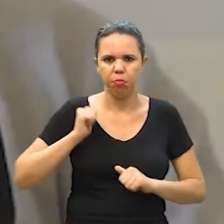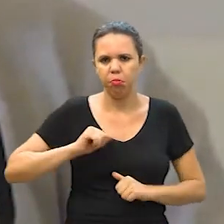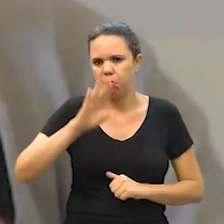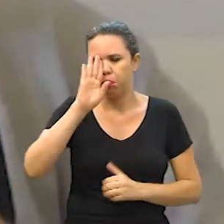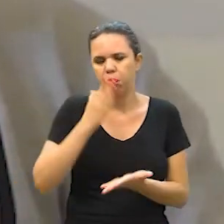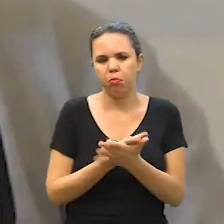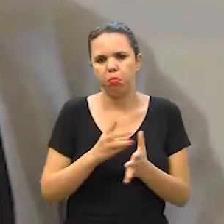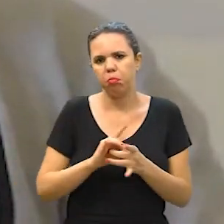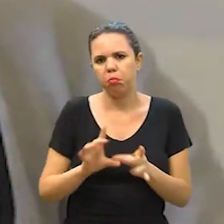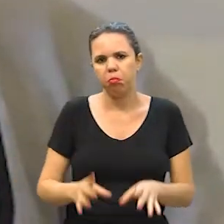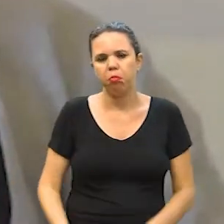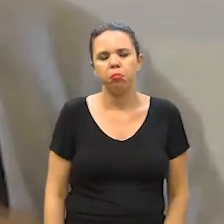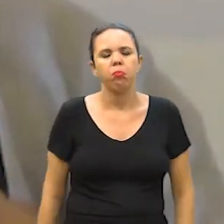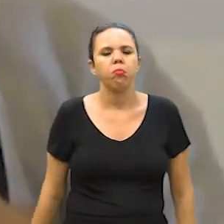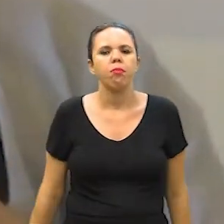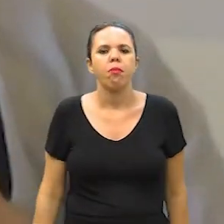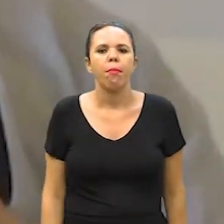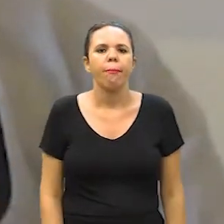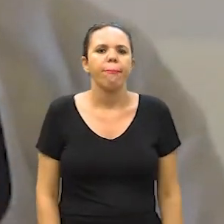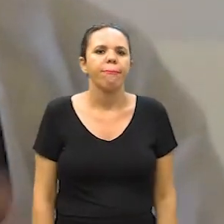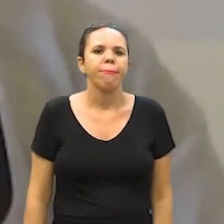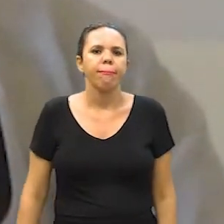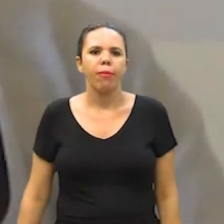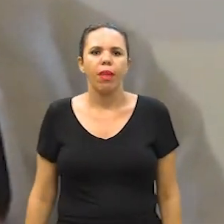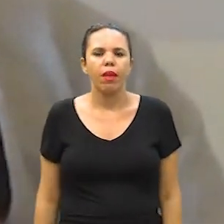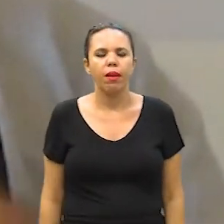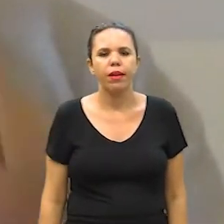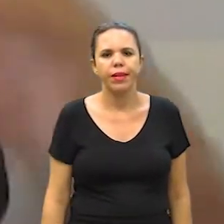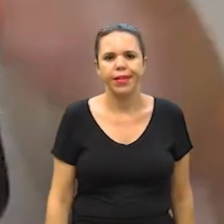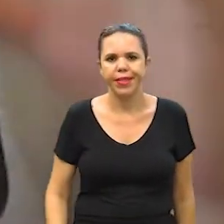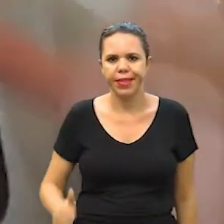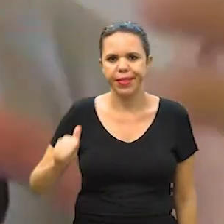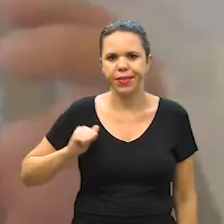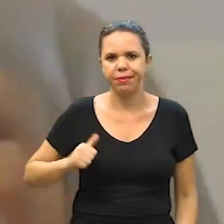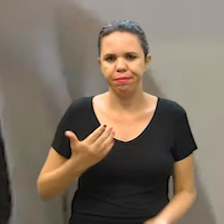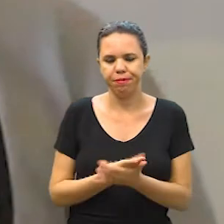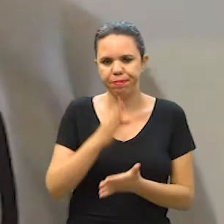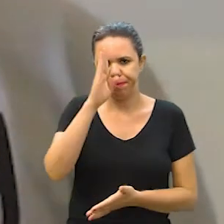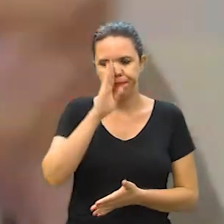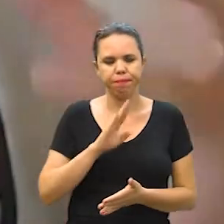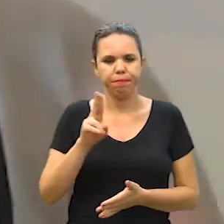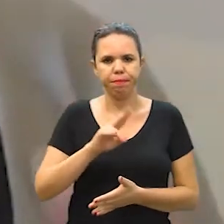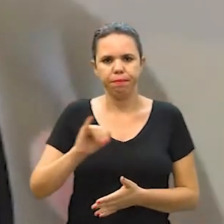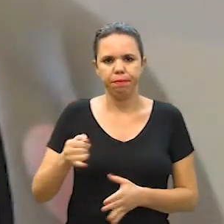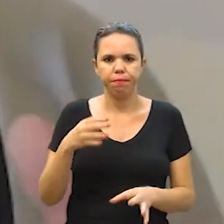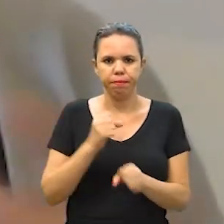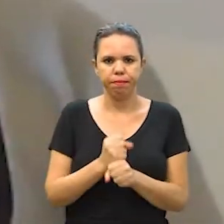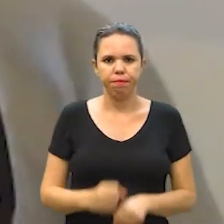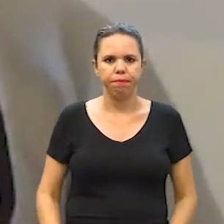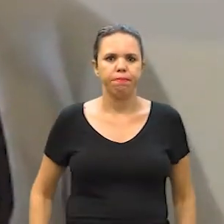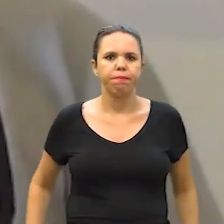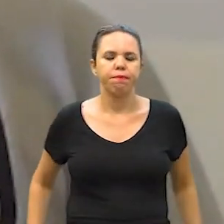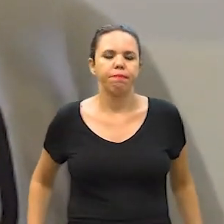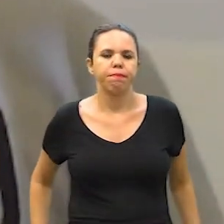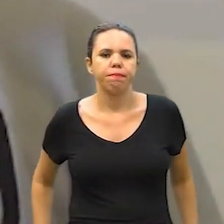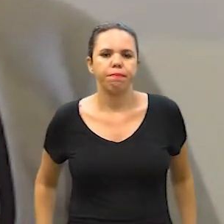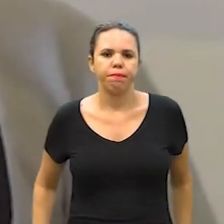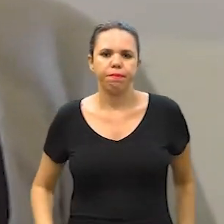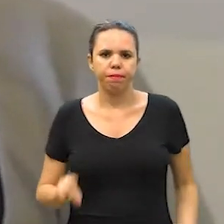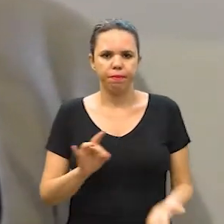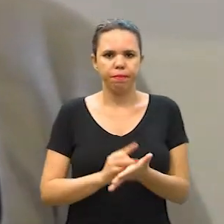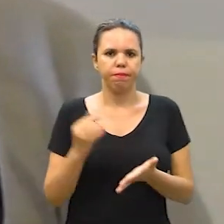estudo disponível. No caso de bolsa de estudos através de nota, é